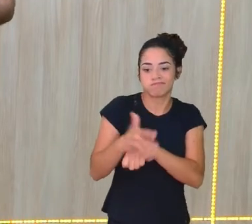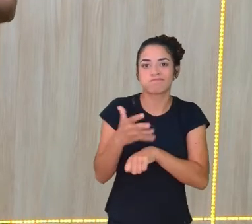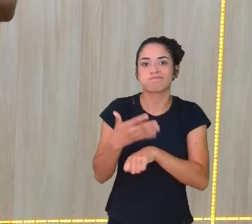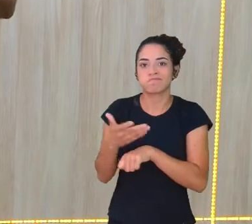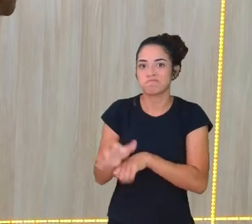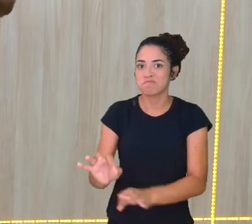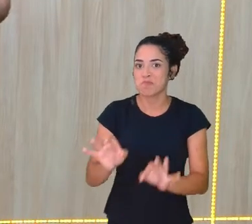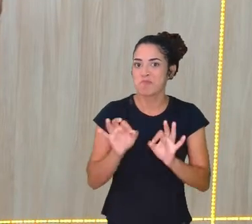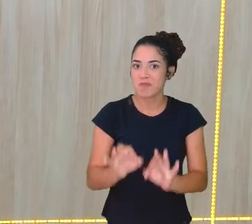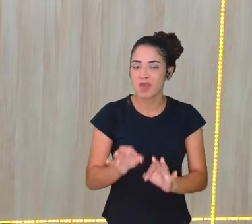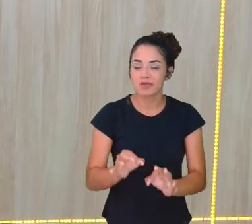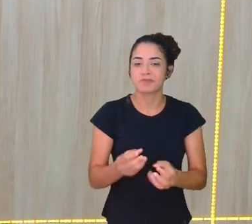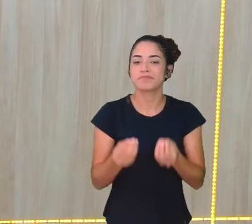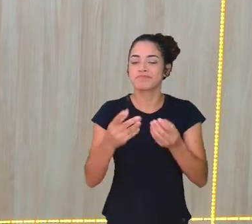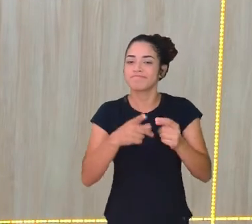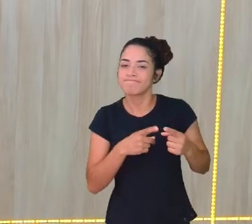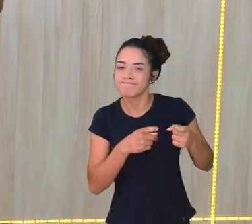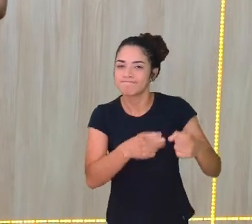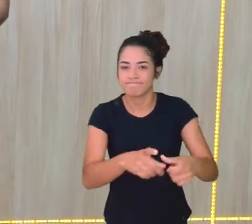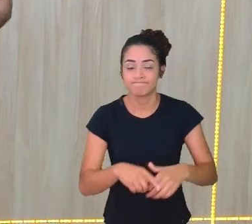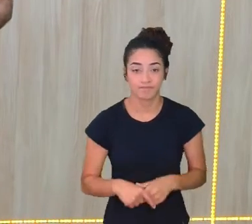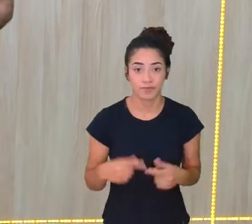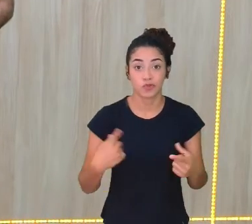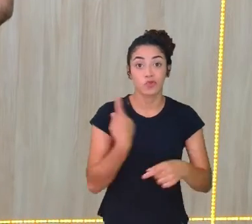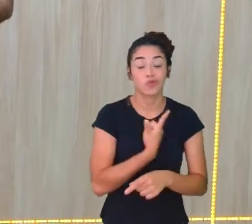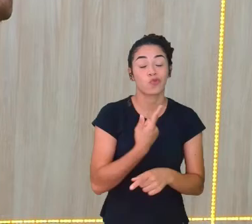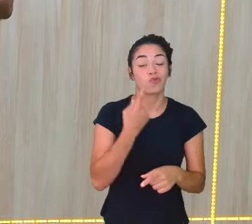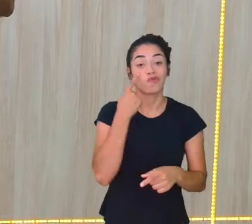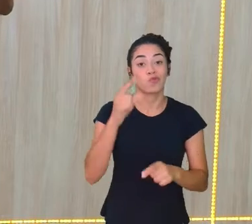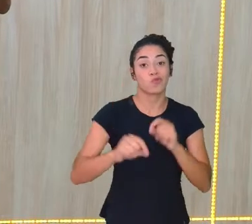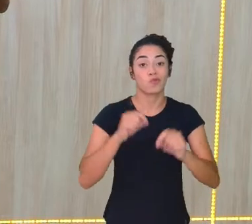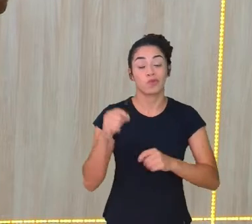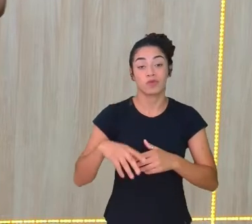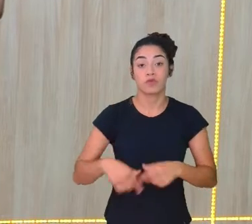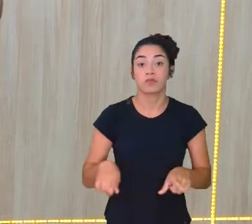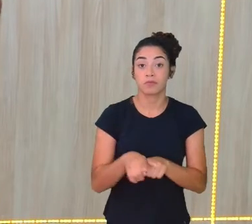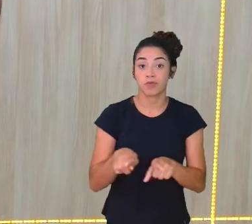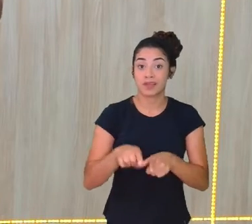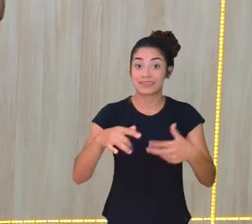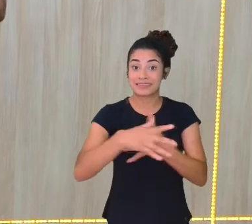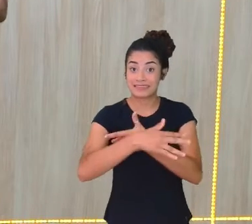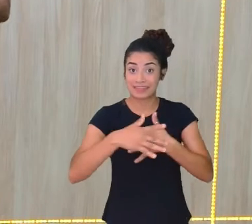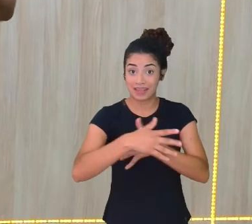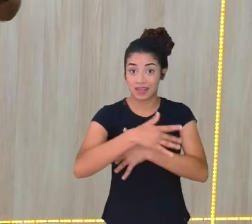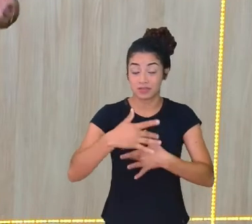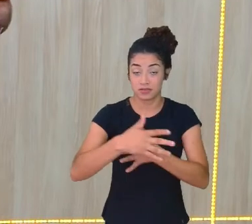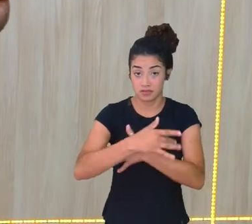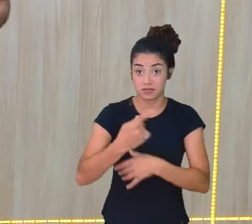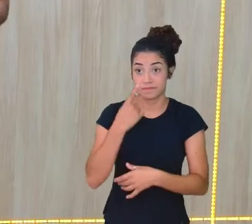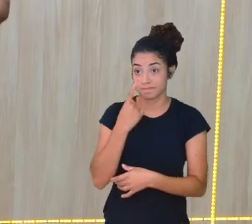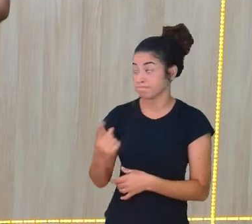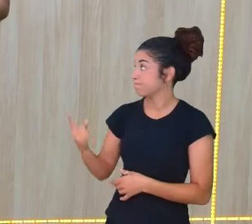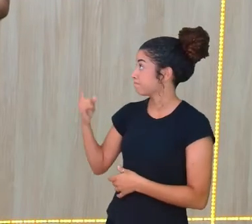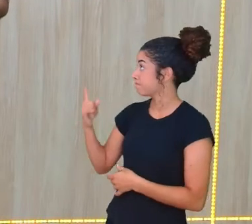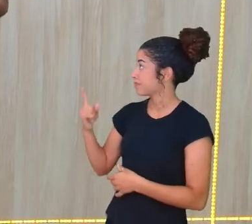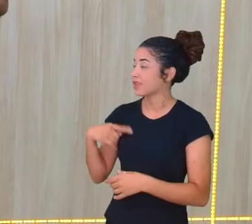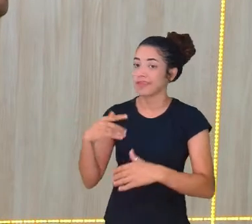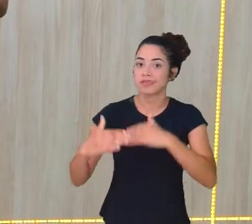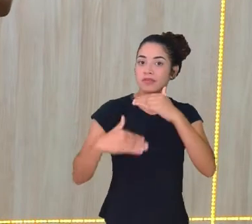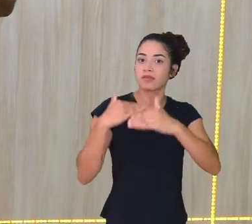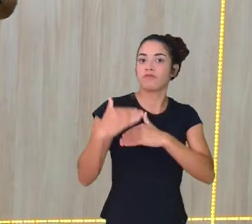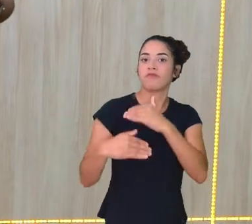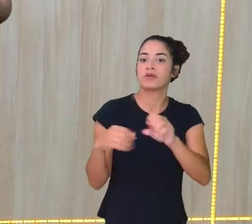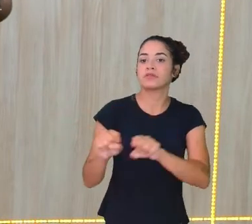soldados para o combate, né. A gente viu também que na cidade-estado de Esparta se desenvolveu um sistema,